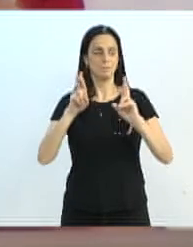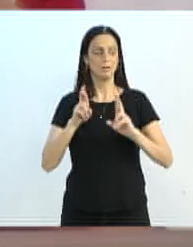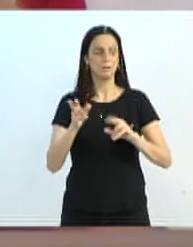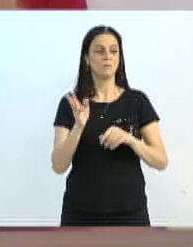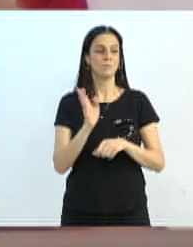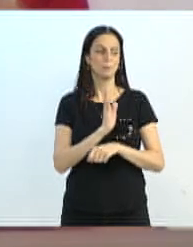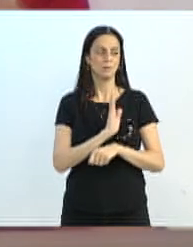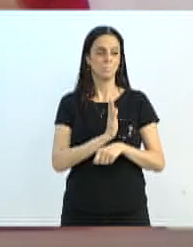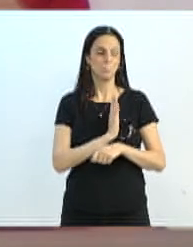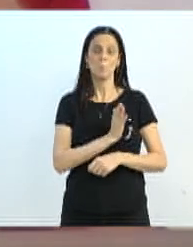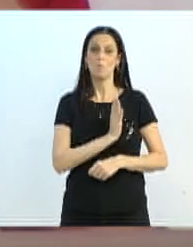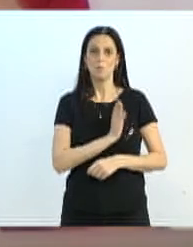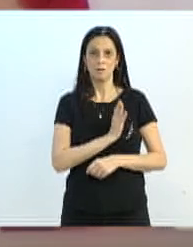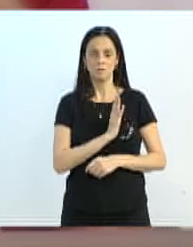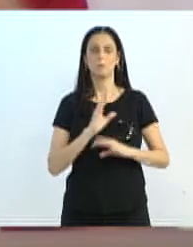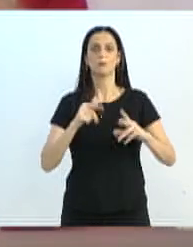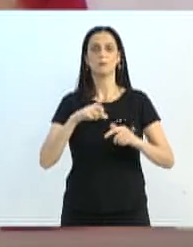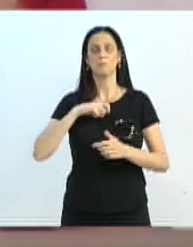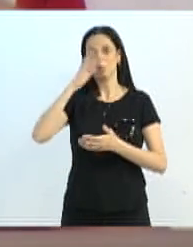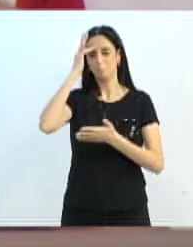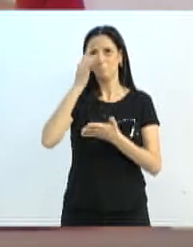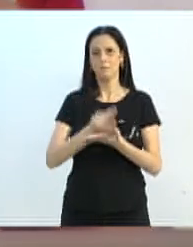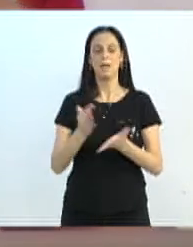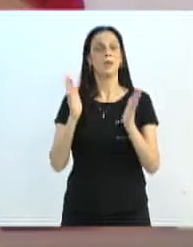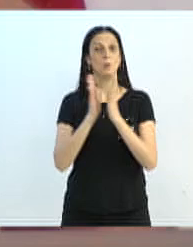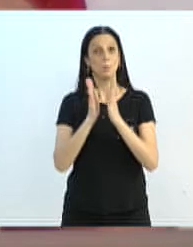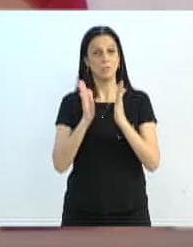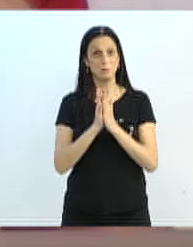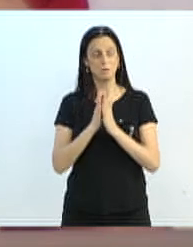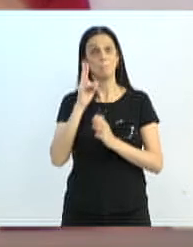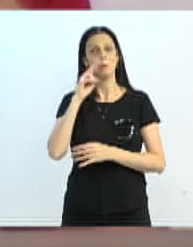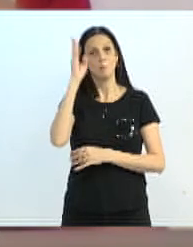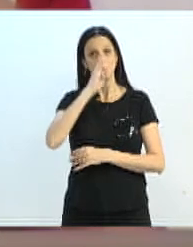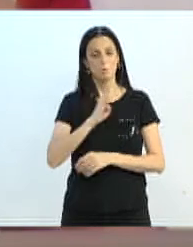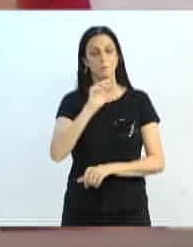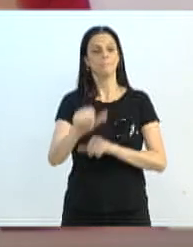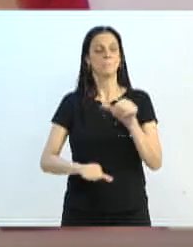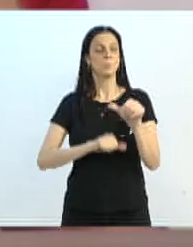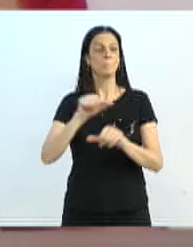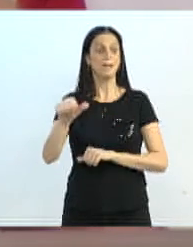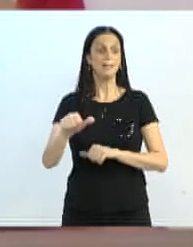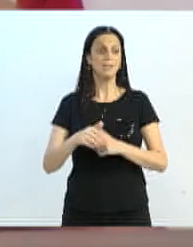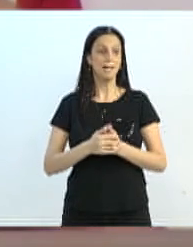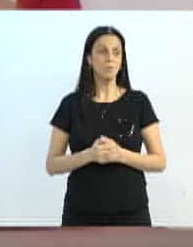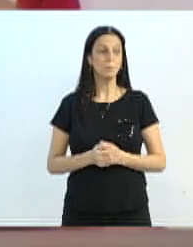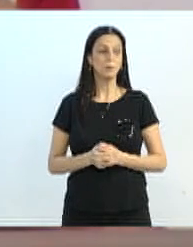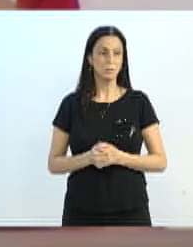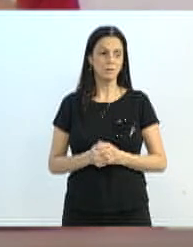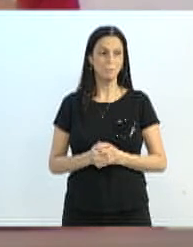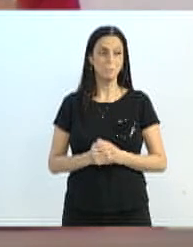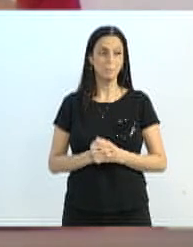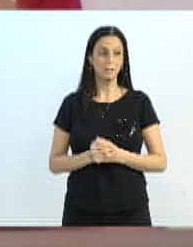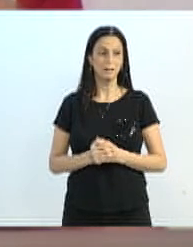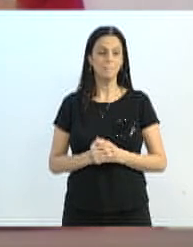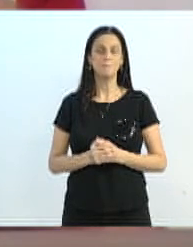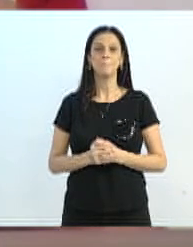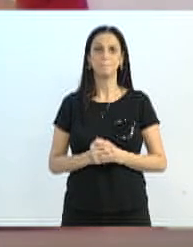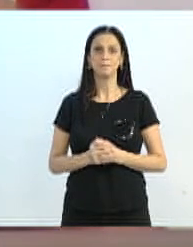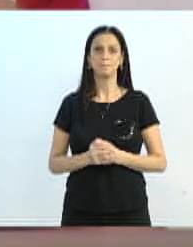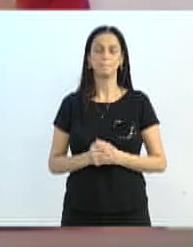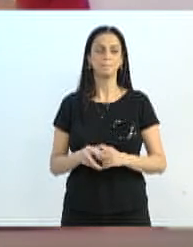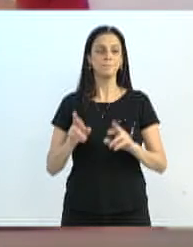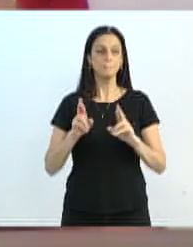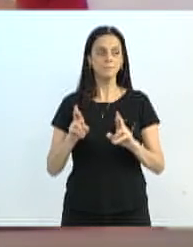unir em muita fé, em muita oração, para realmente ver se esse Brasil pode voltar para os trilhos, porque ficar